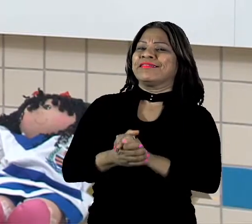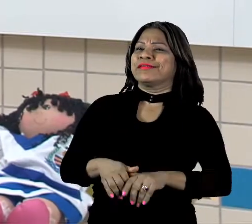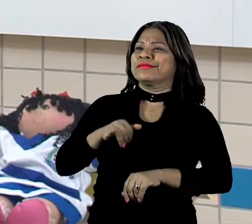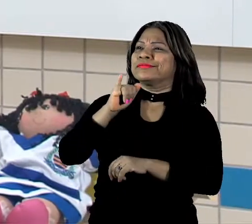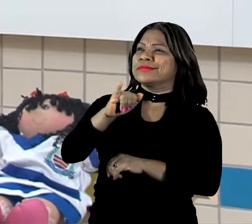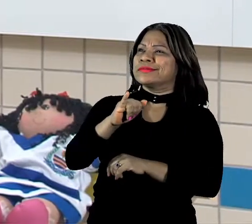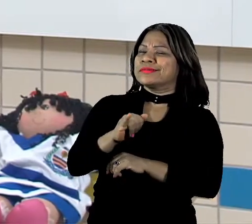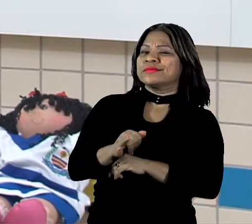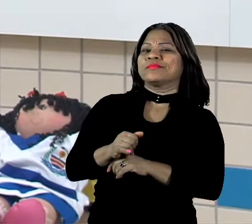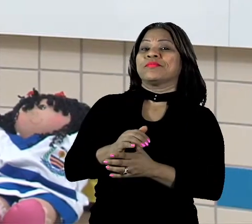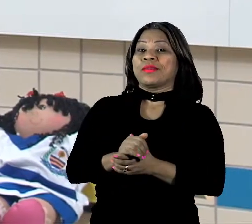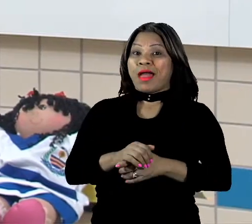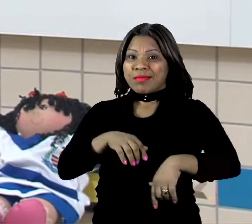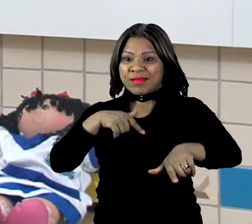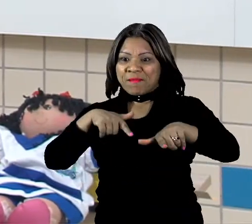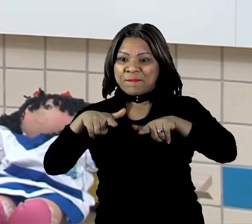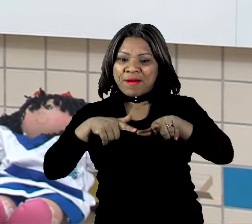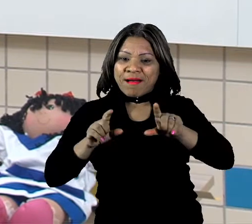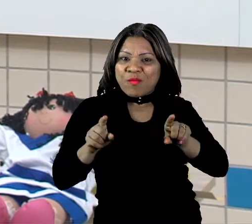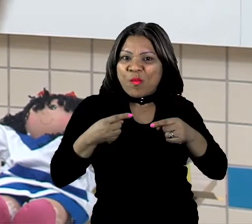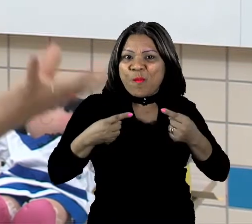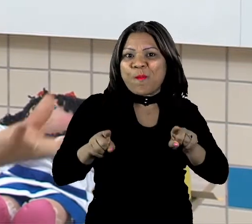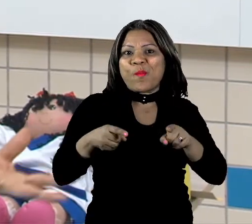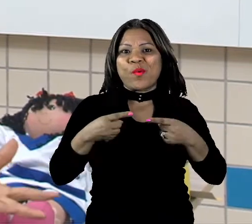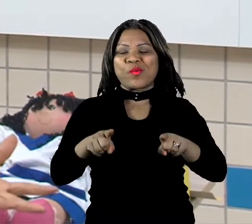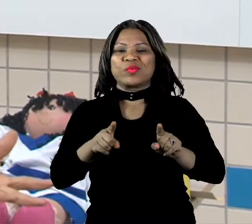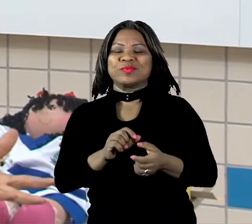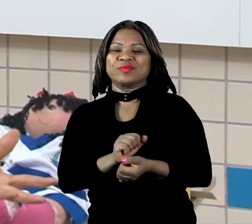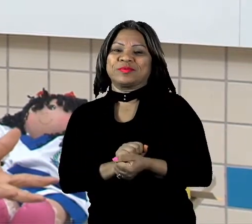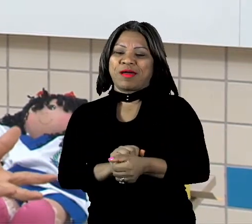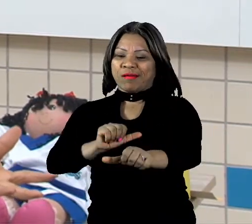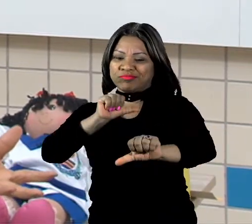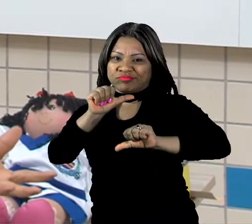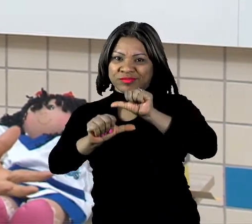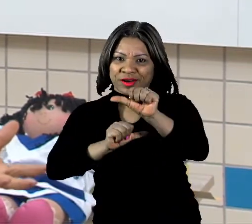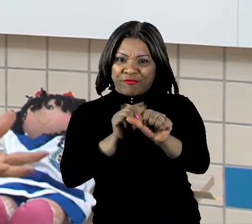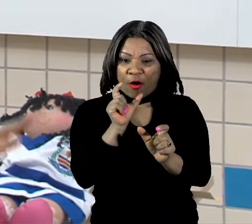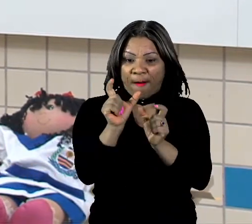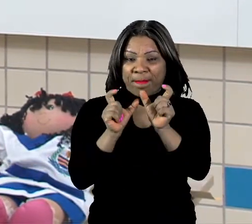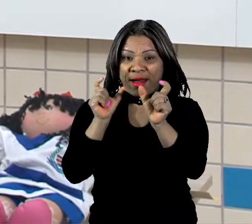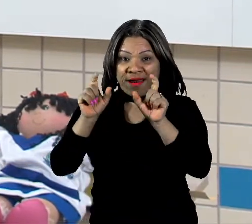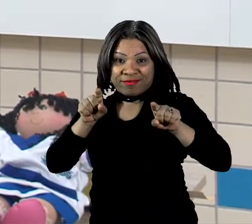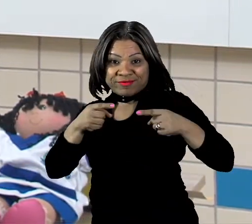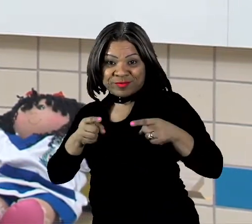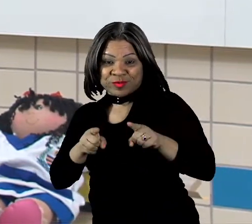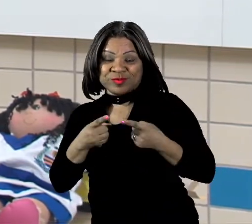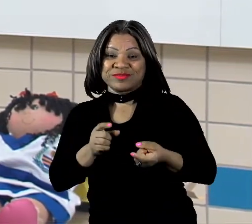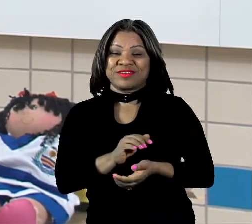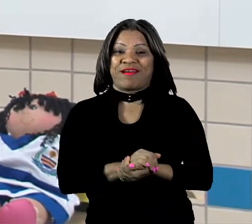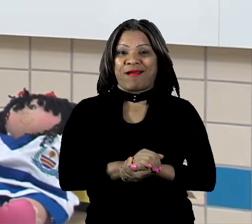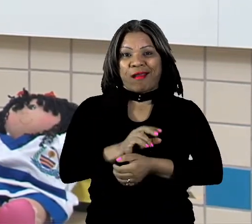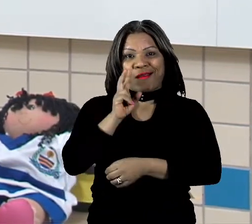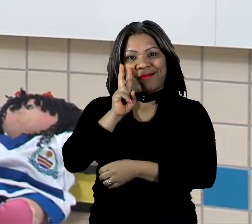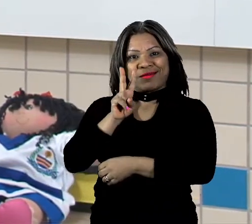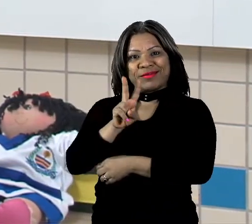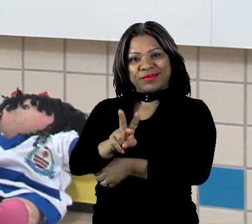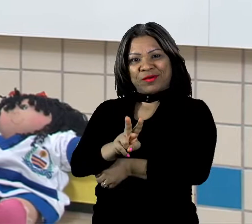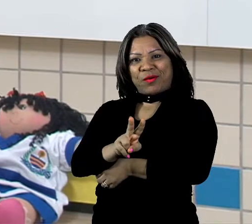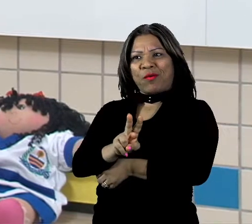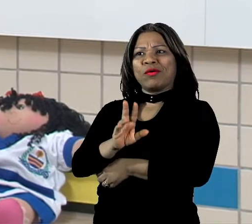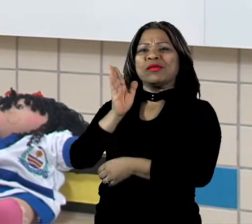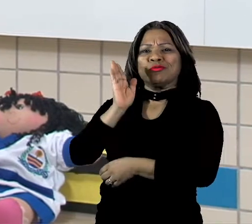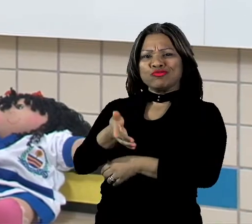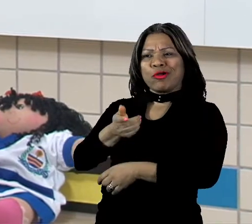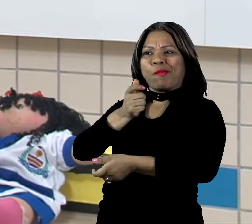eles trabalham com musicalidade, ele transforma as palavras em música. E olha só, foi entrevistado por